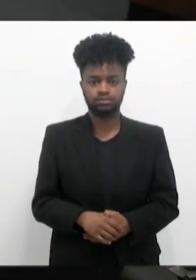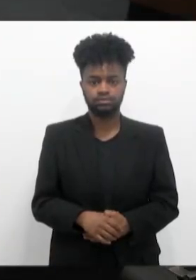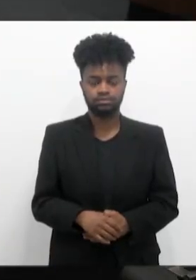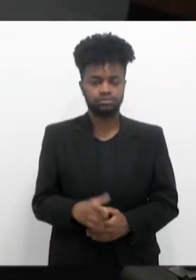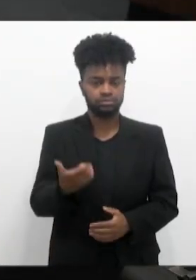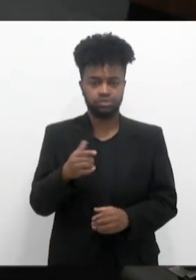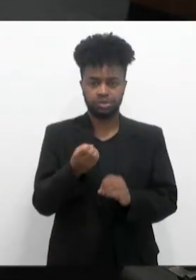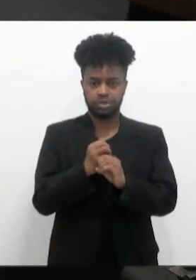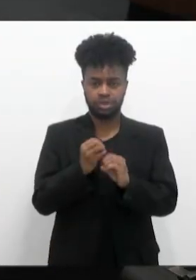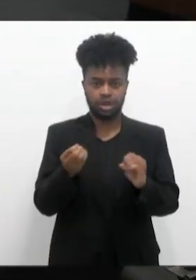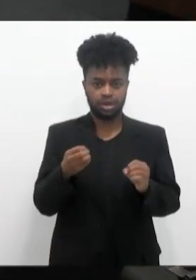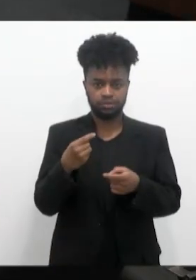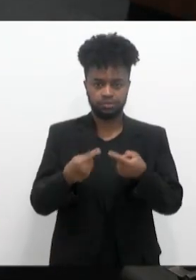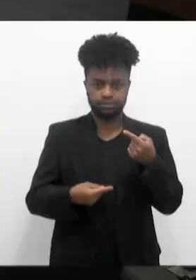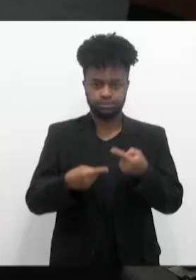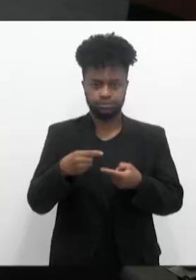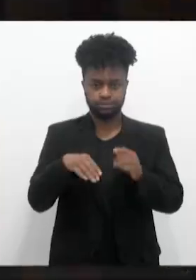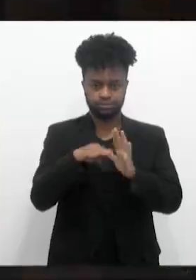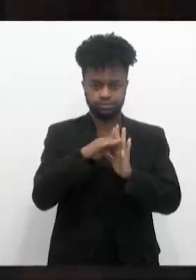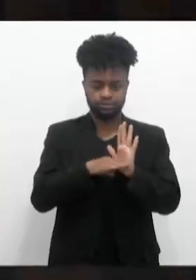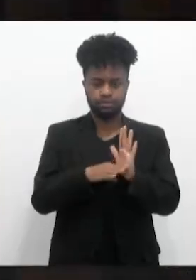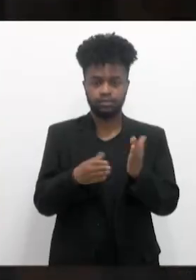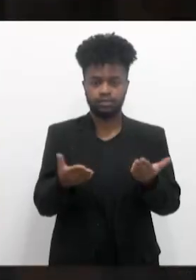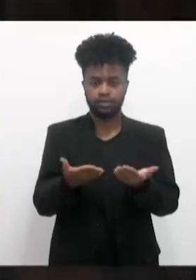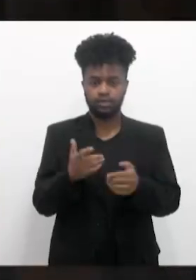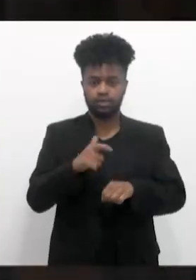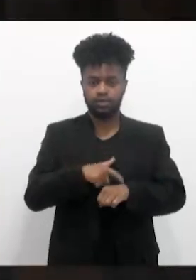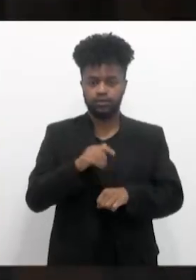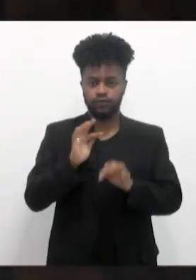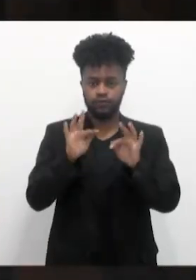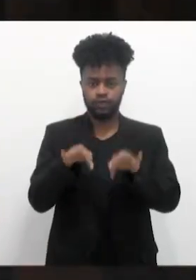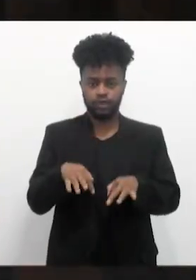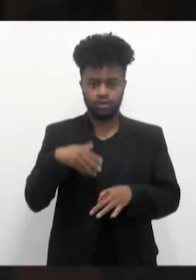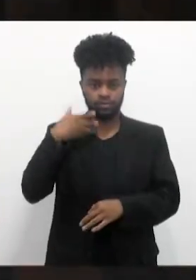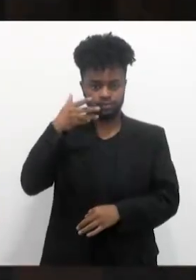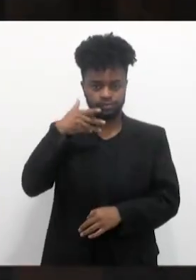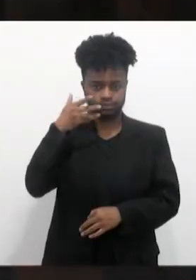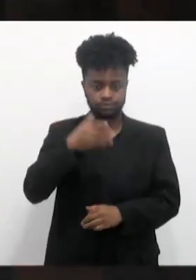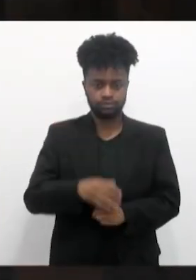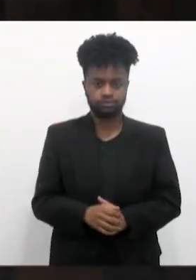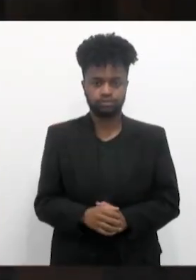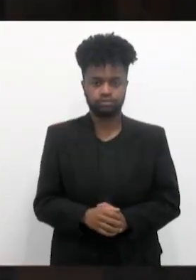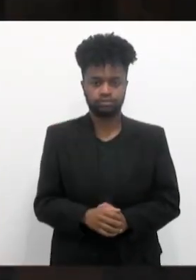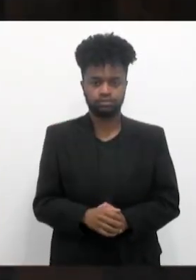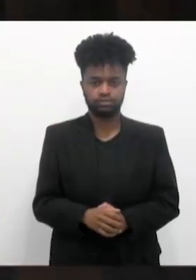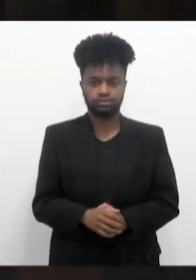Nada mais havendo a tratar na ordem do dia, passa-se ao expediente final.